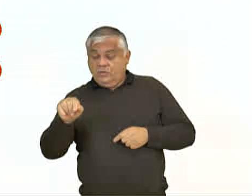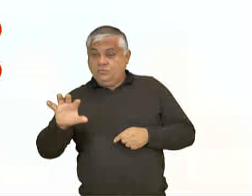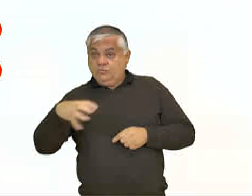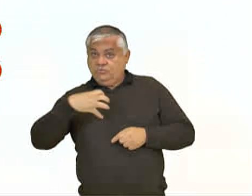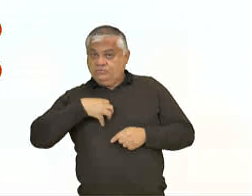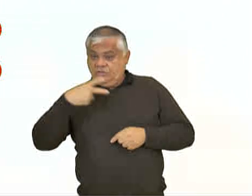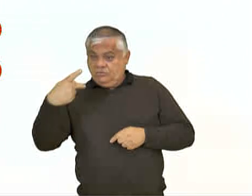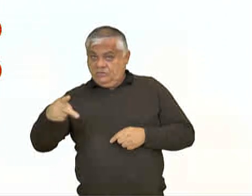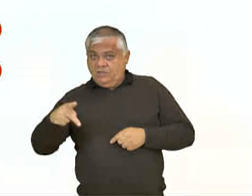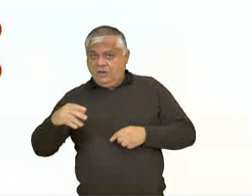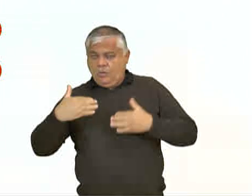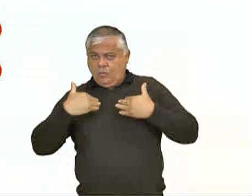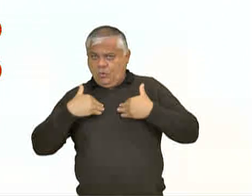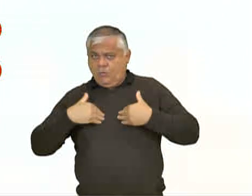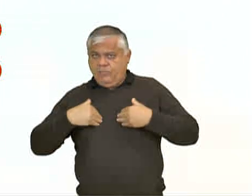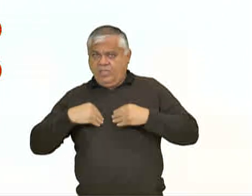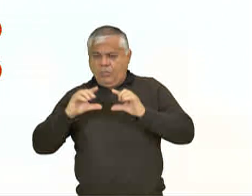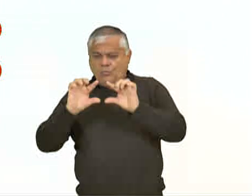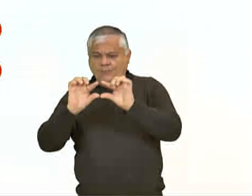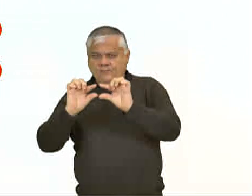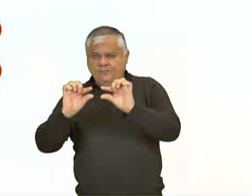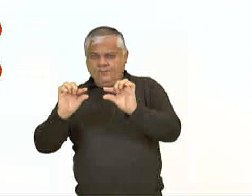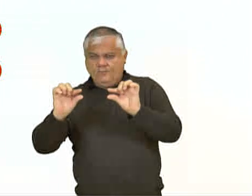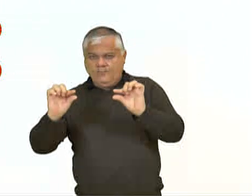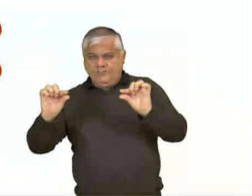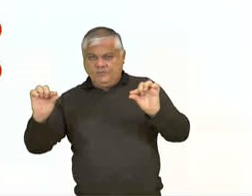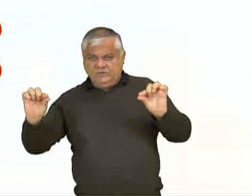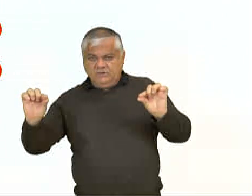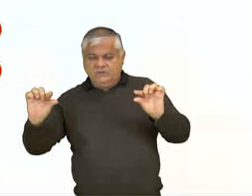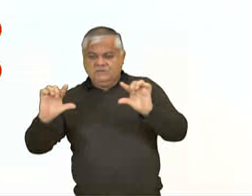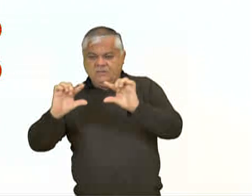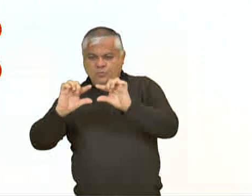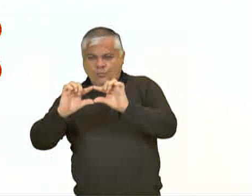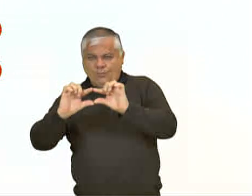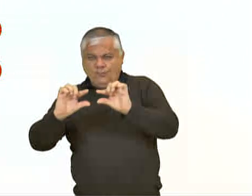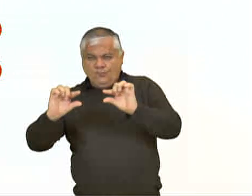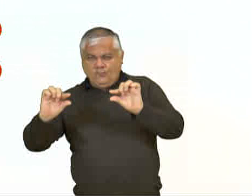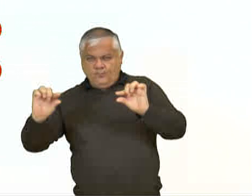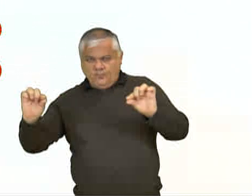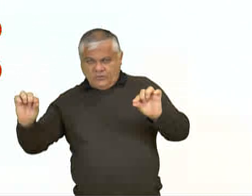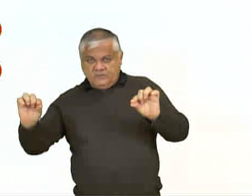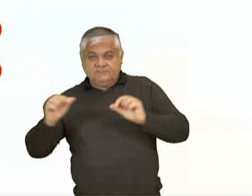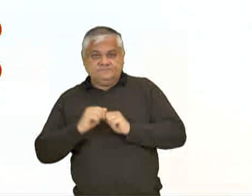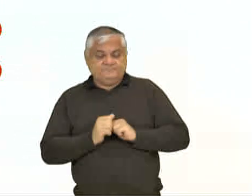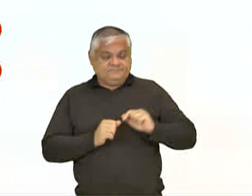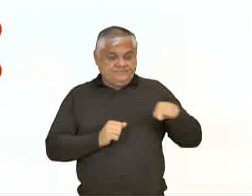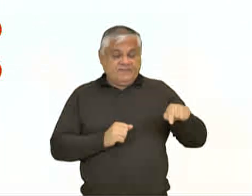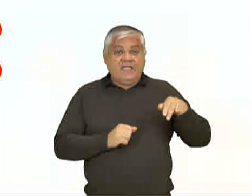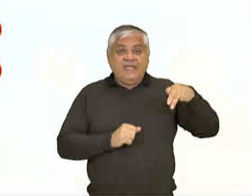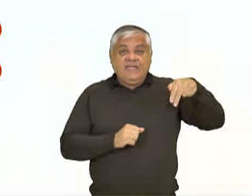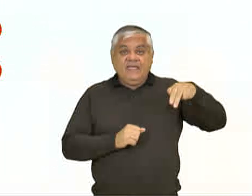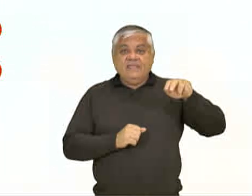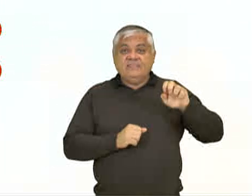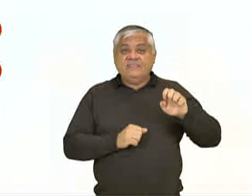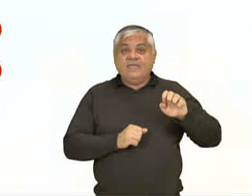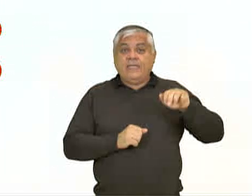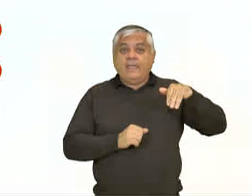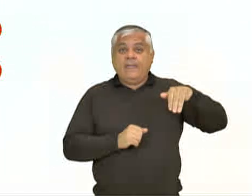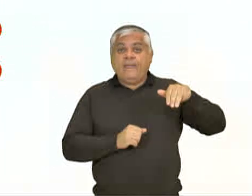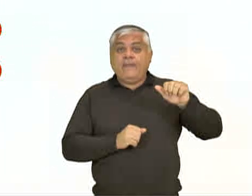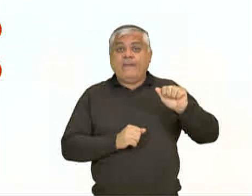apresentam o corpo achatado, que lembra uma fita. Já os nematóides apresentam o